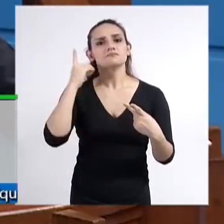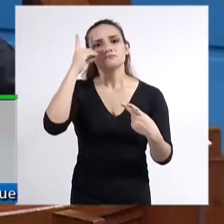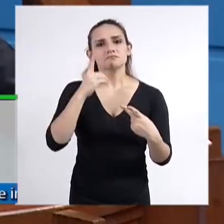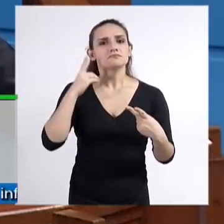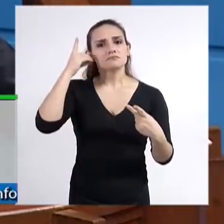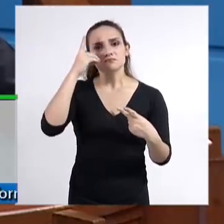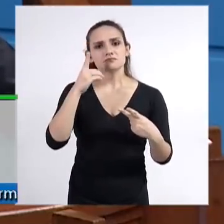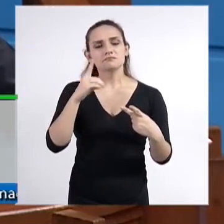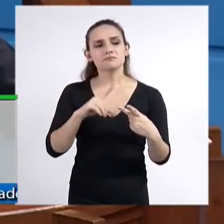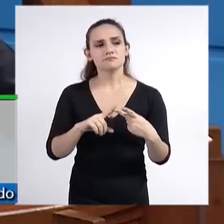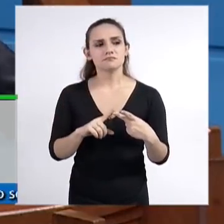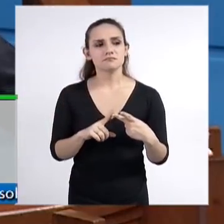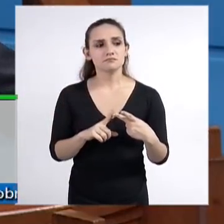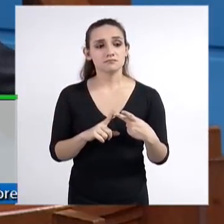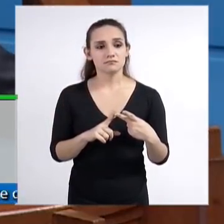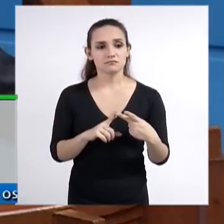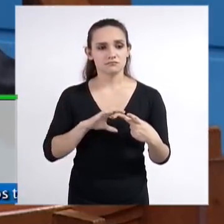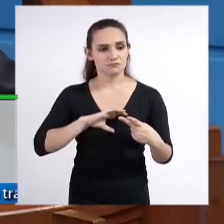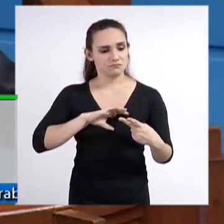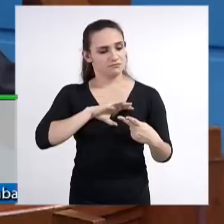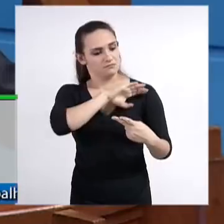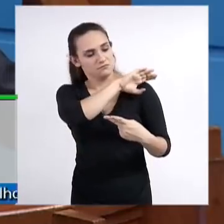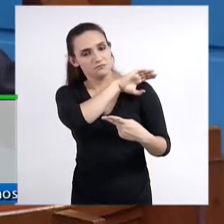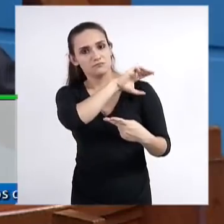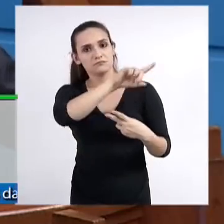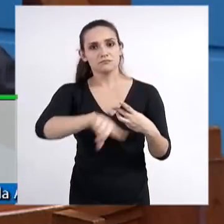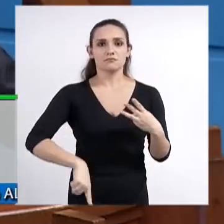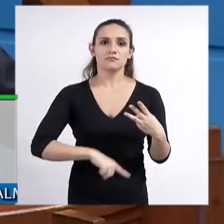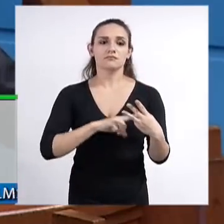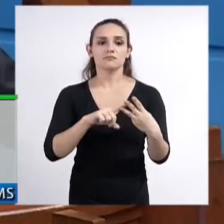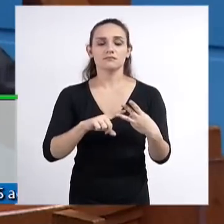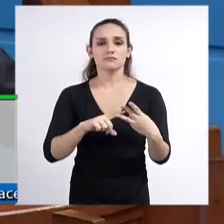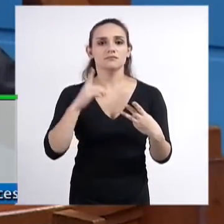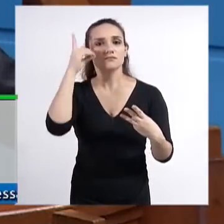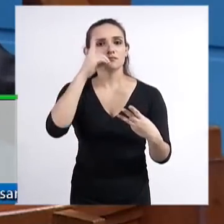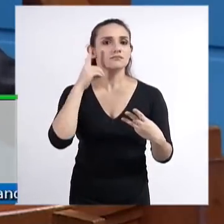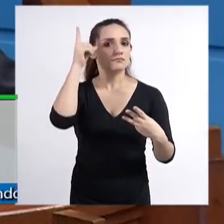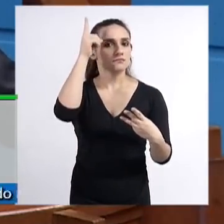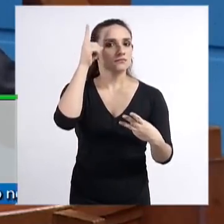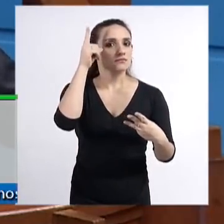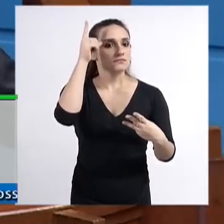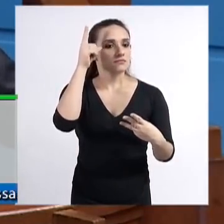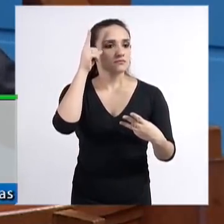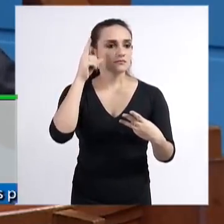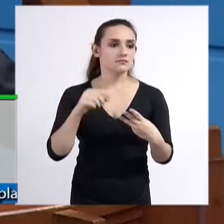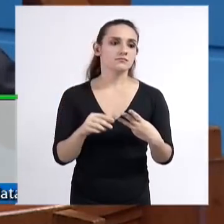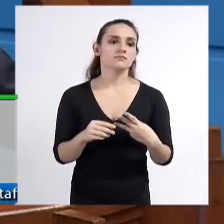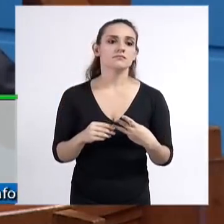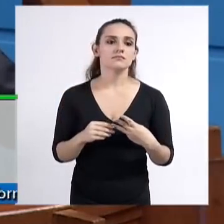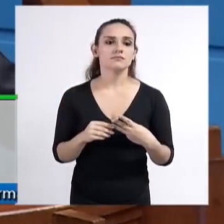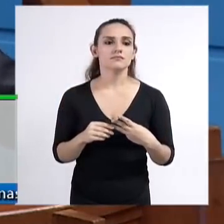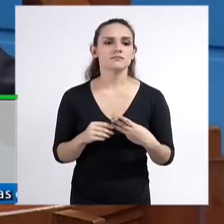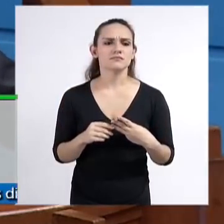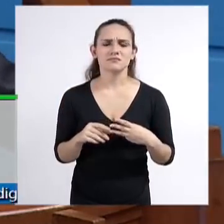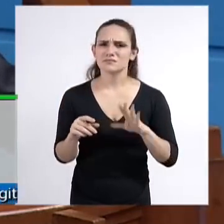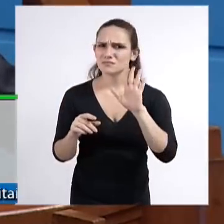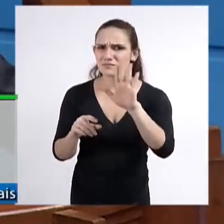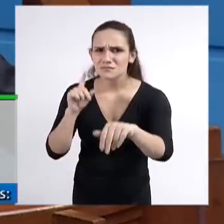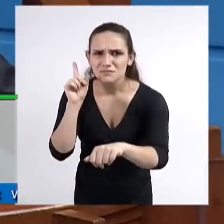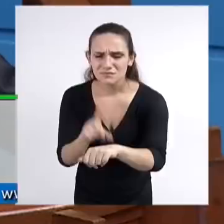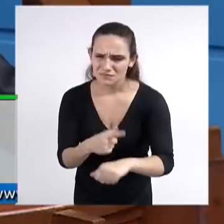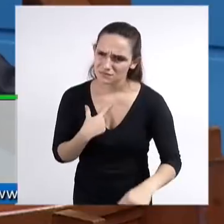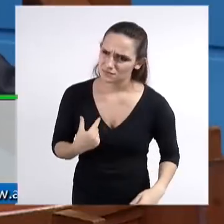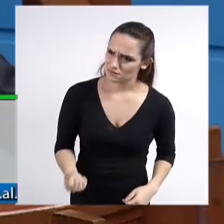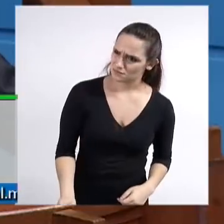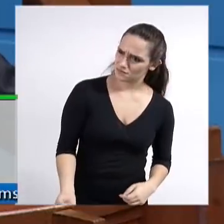deputado Capitão Contar, o deputado Lídio Lopes, e me estranhou